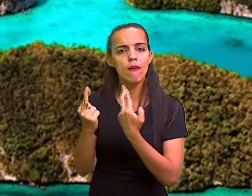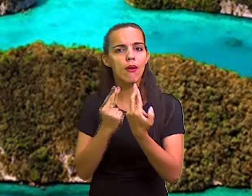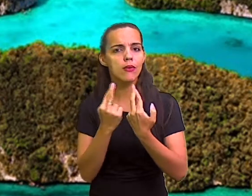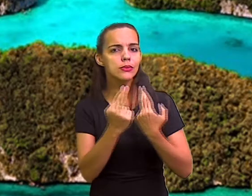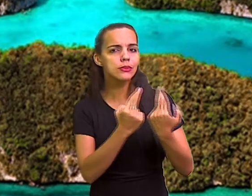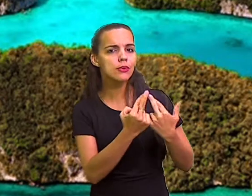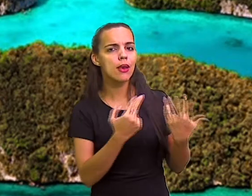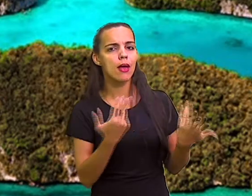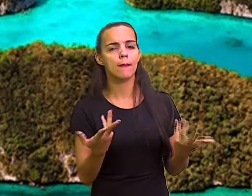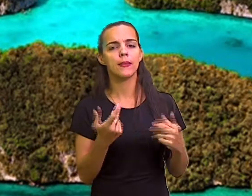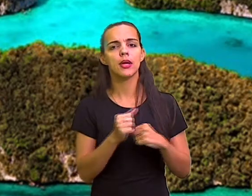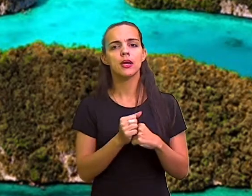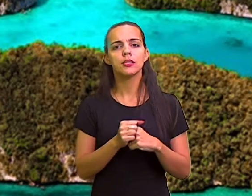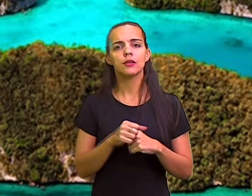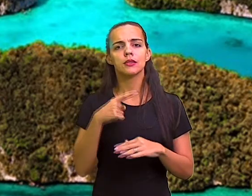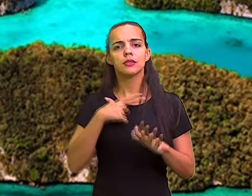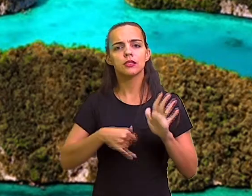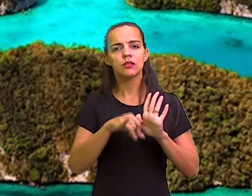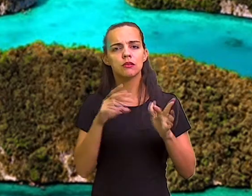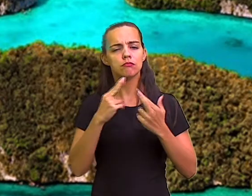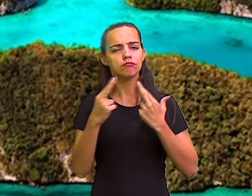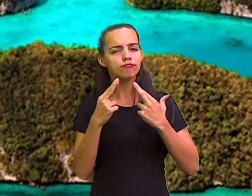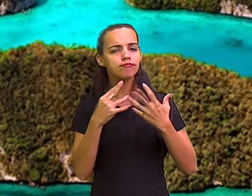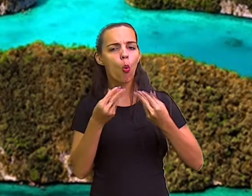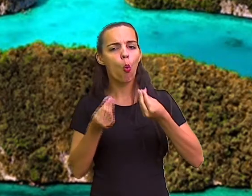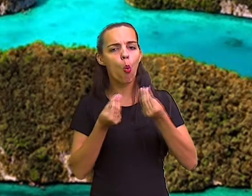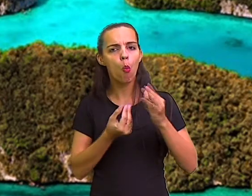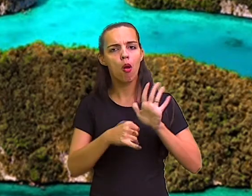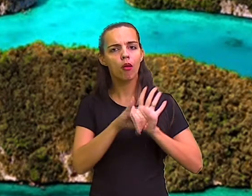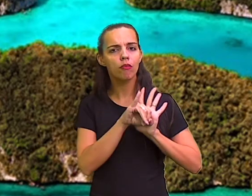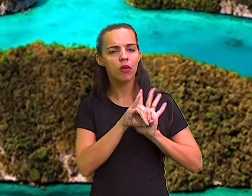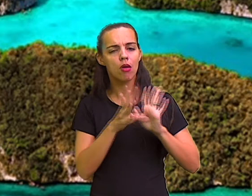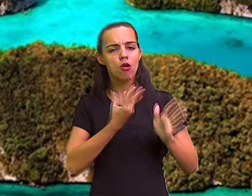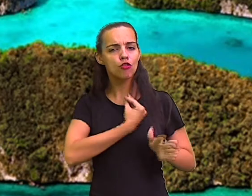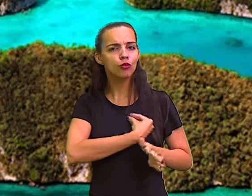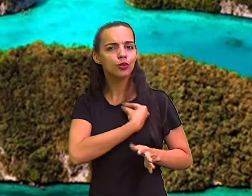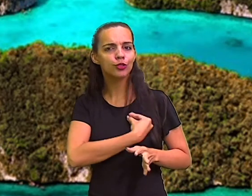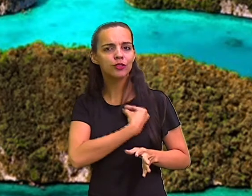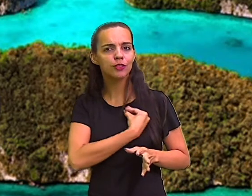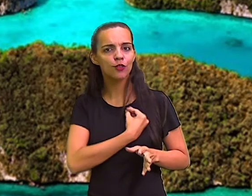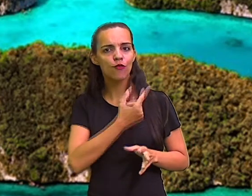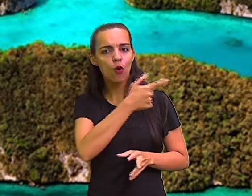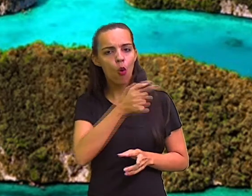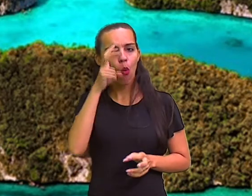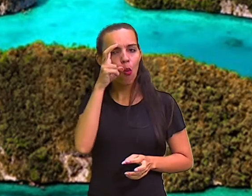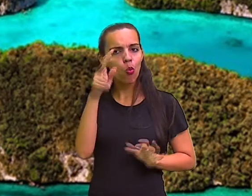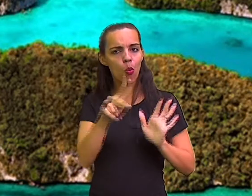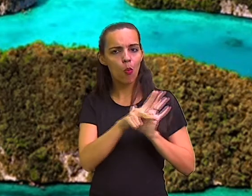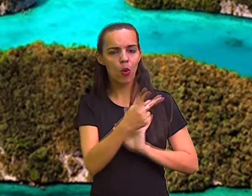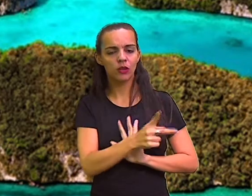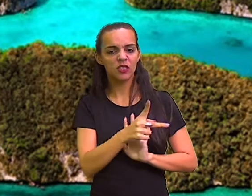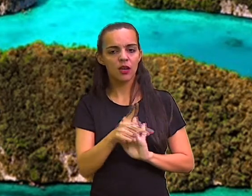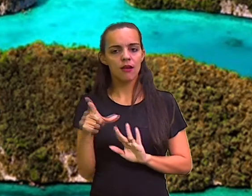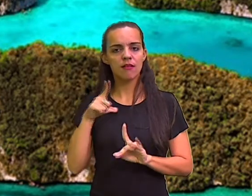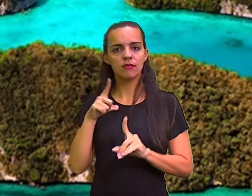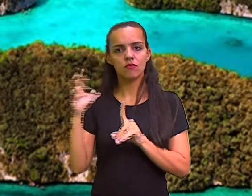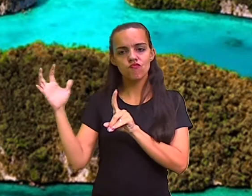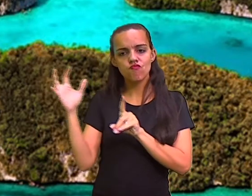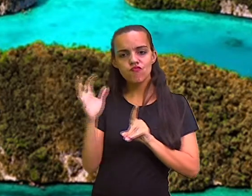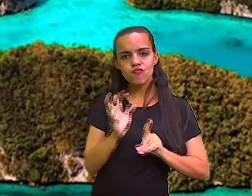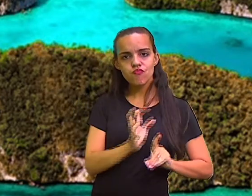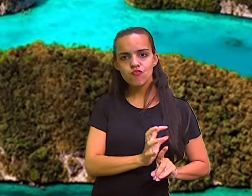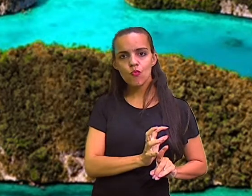a sua identidade, perde a sua maneira de relacionar, de viver, ele passa a ser oprimido. Quando